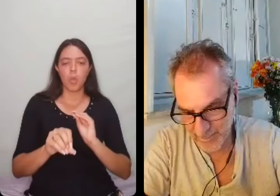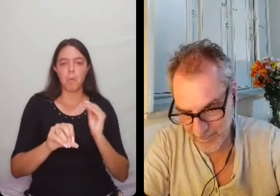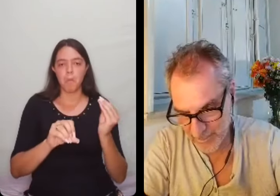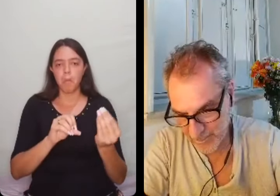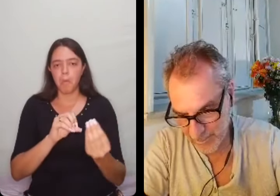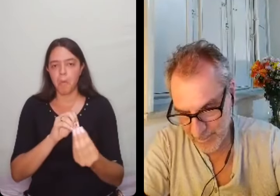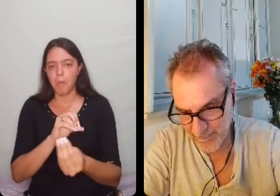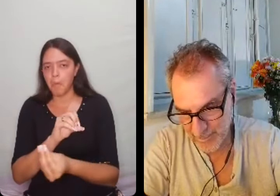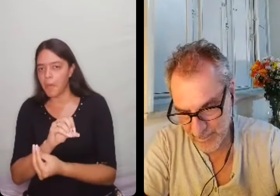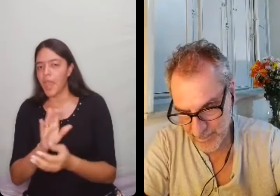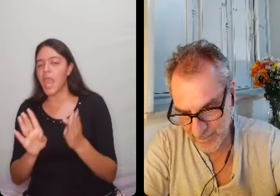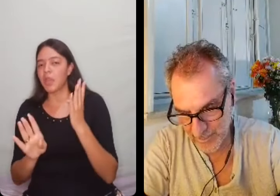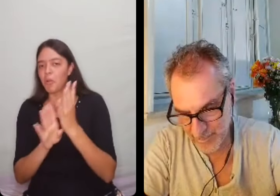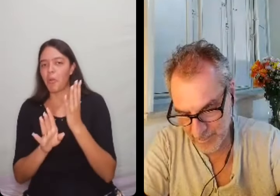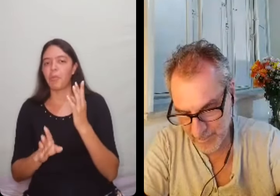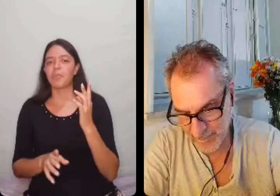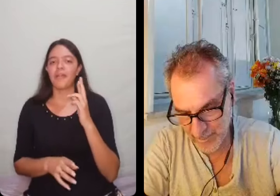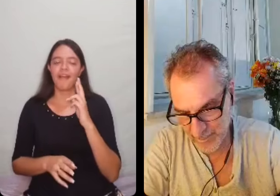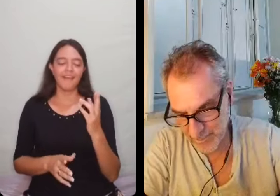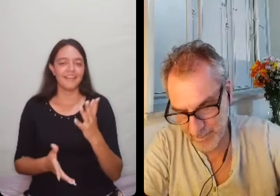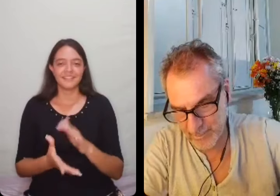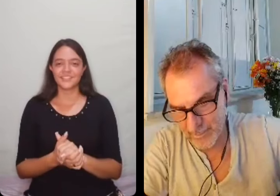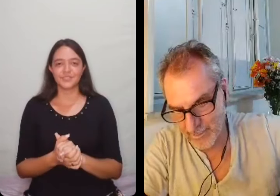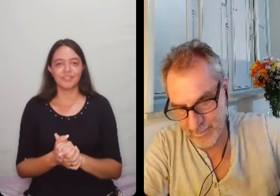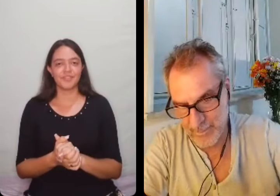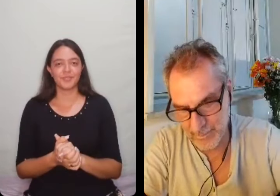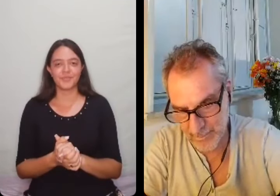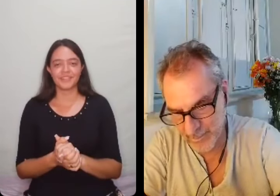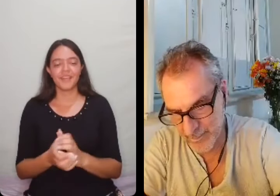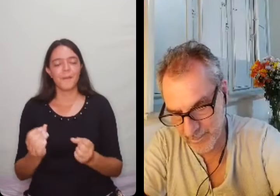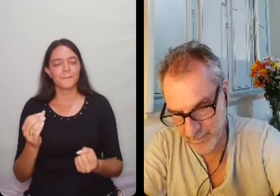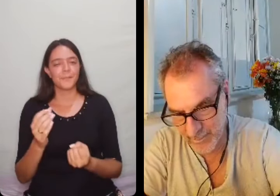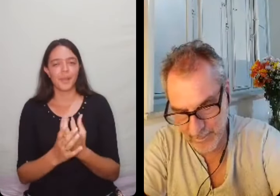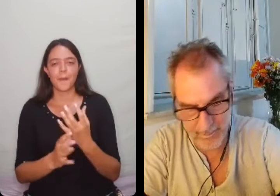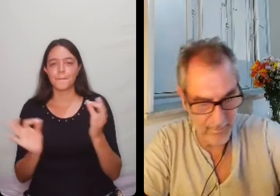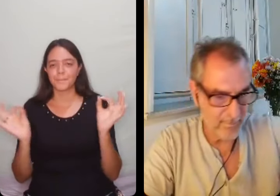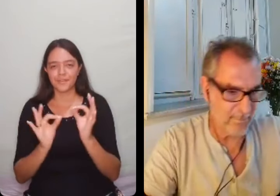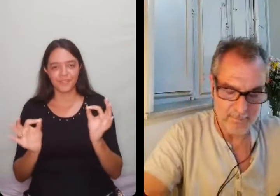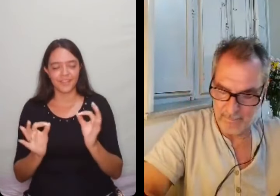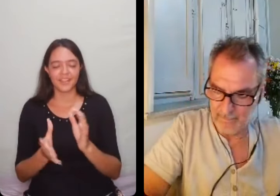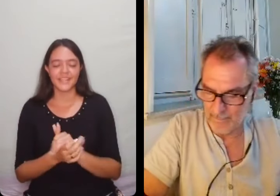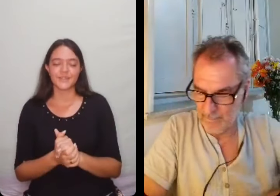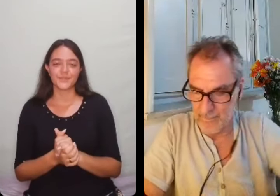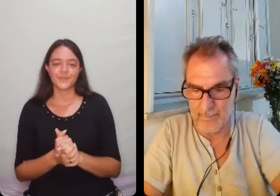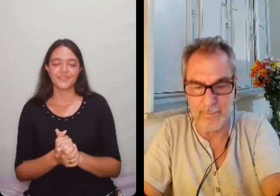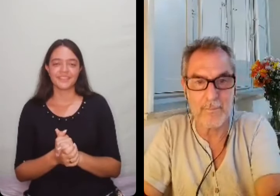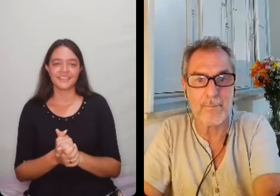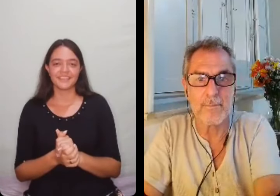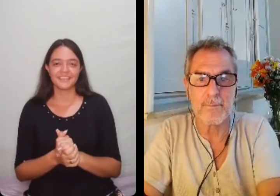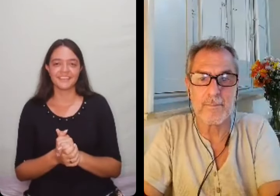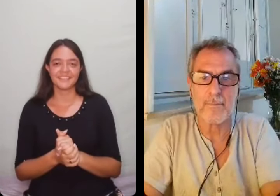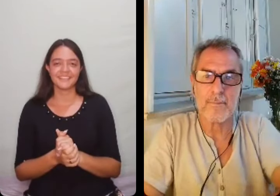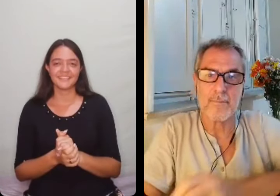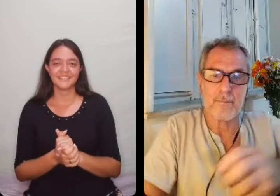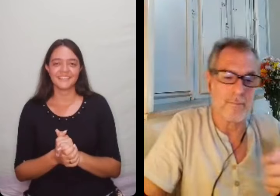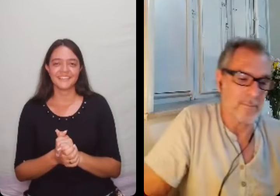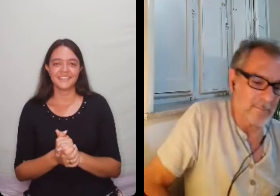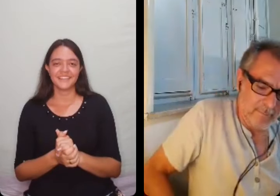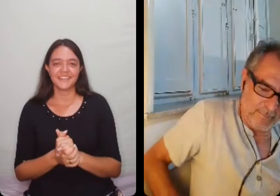um trabalho de mediação poderoso e que cria, instiga a gente de fato a querer já ver